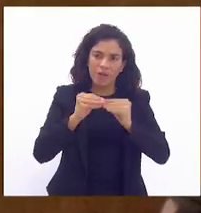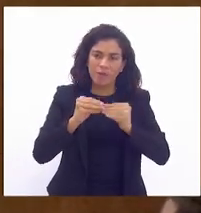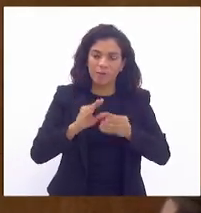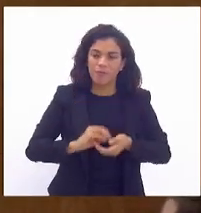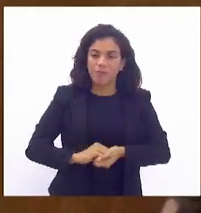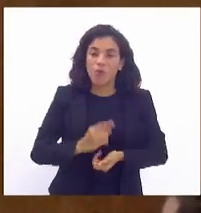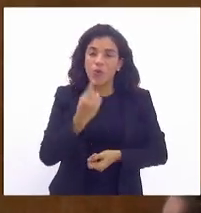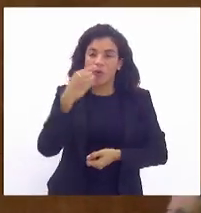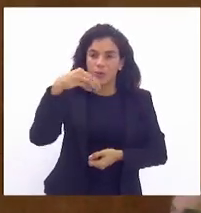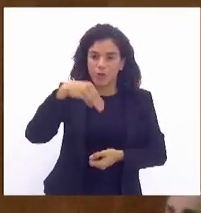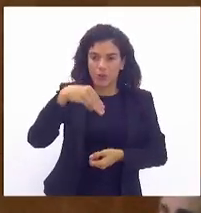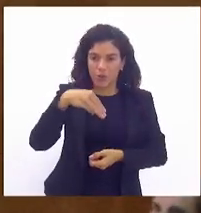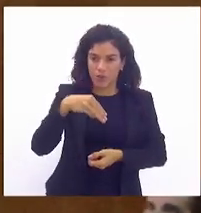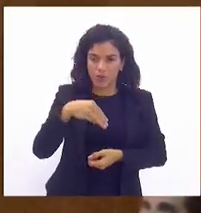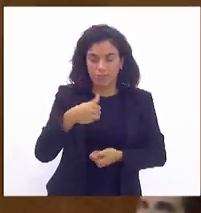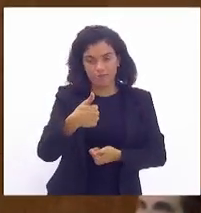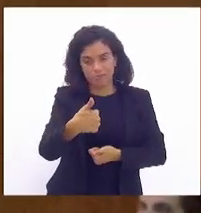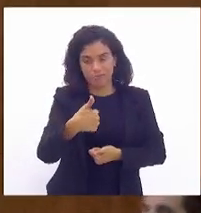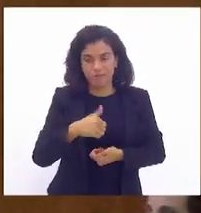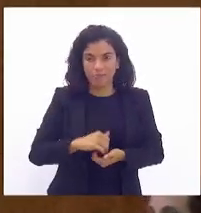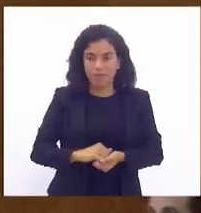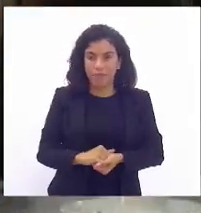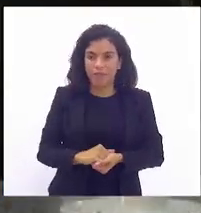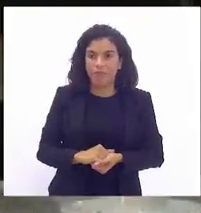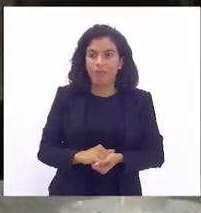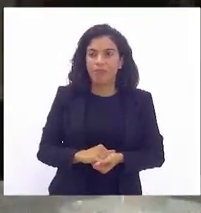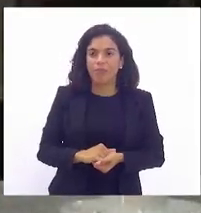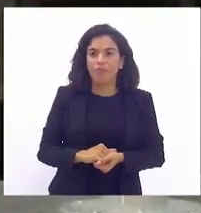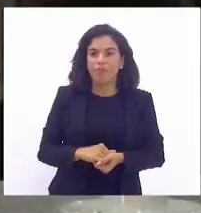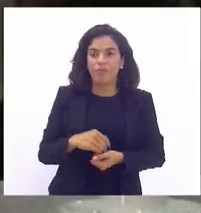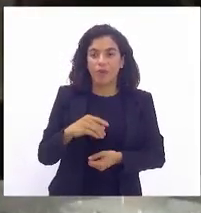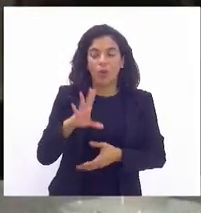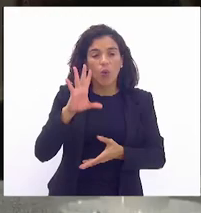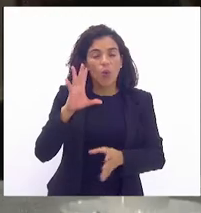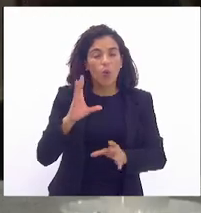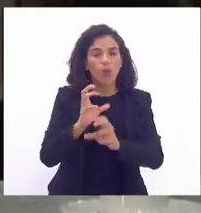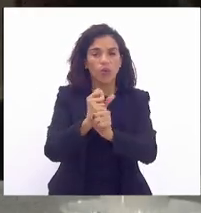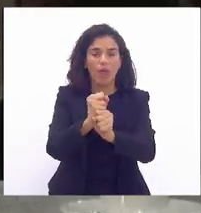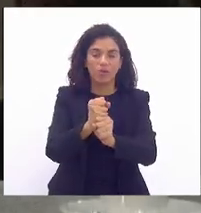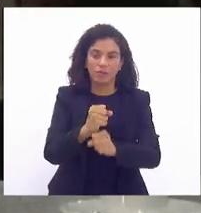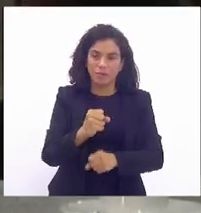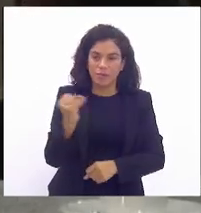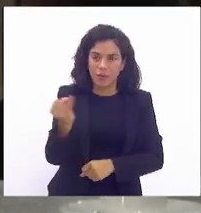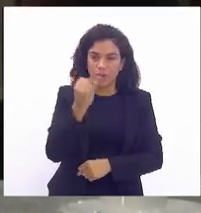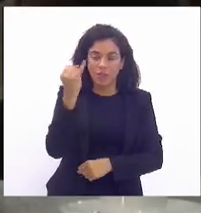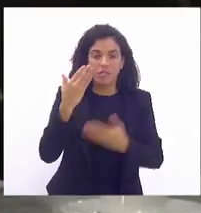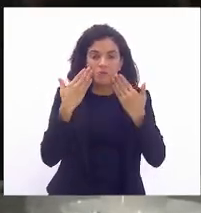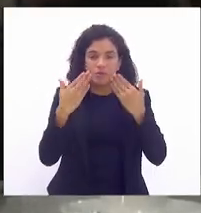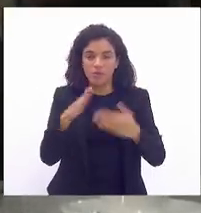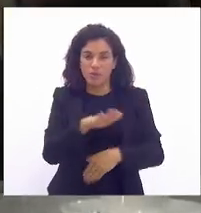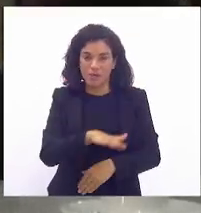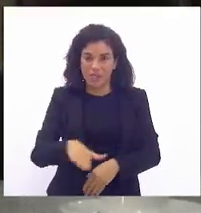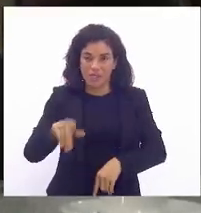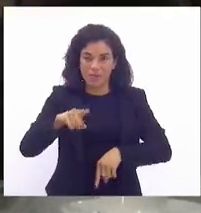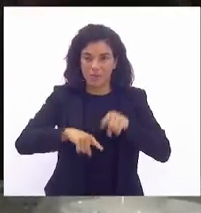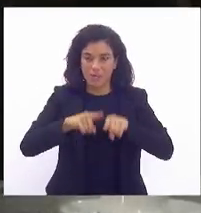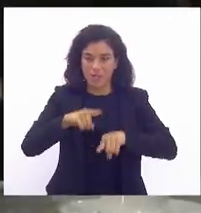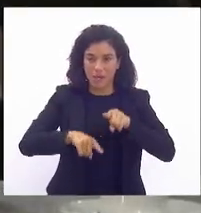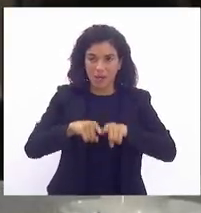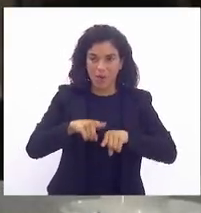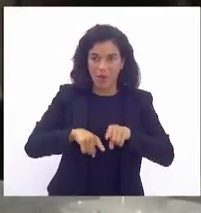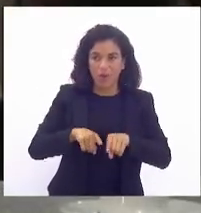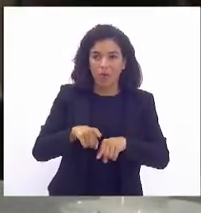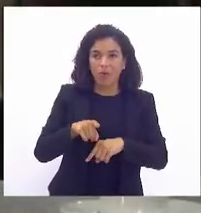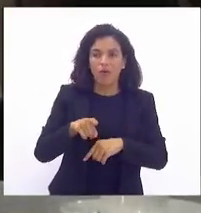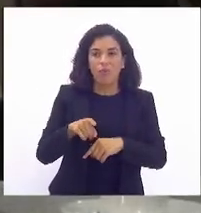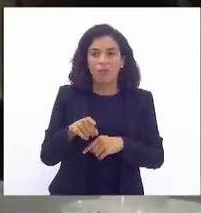Um minutinho só, por favor. Chegando ali num caso muito importante, analisar o risco à exposição de crianças nesse material, que